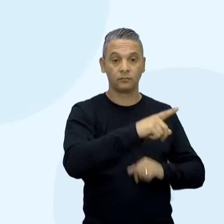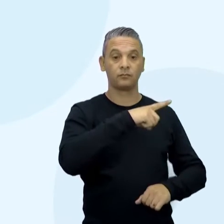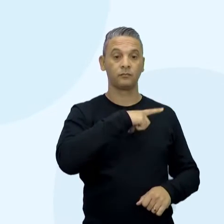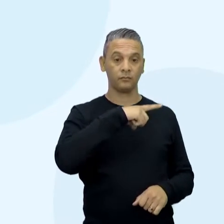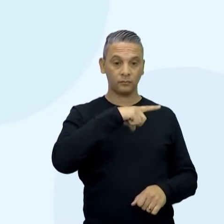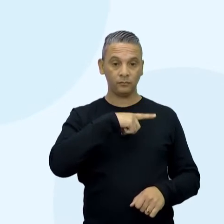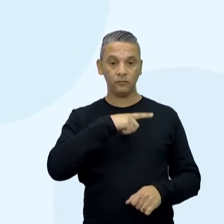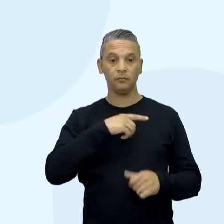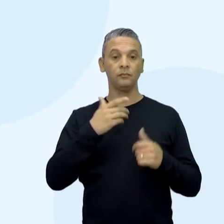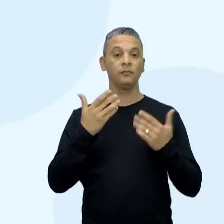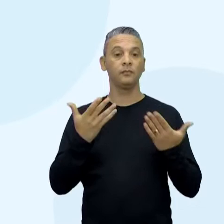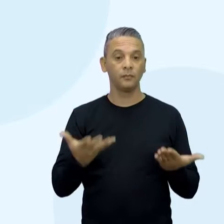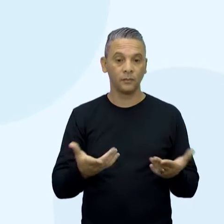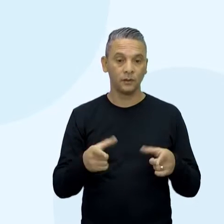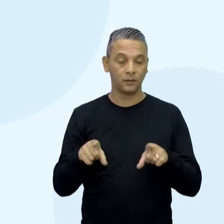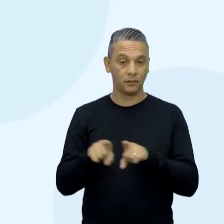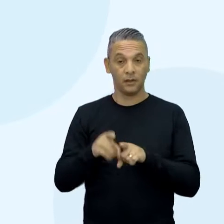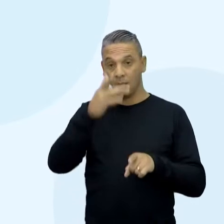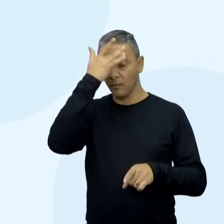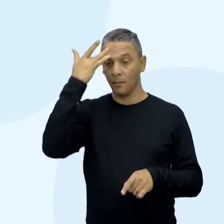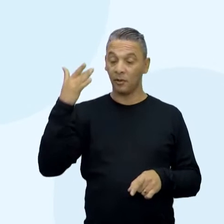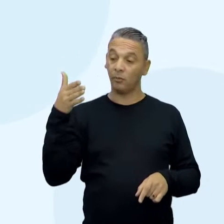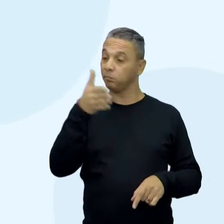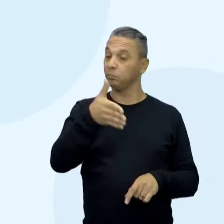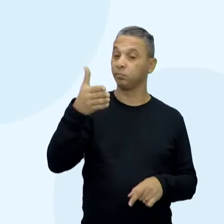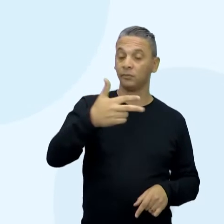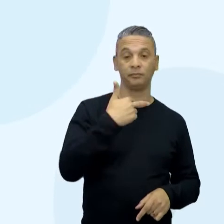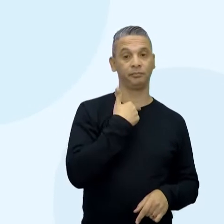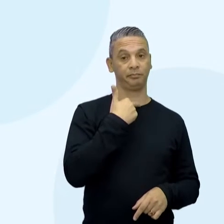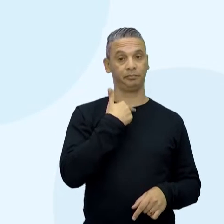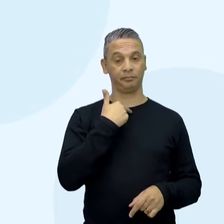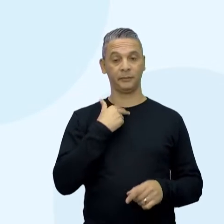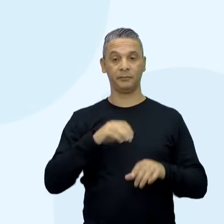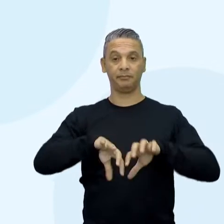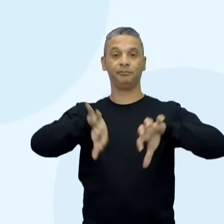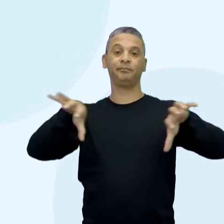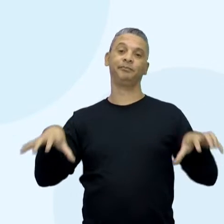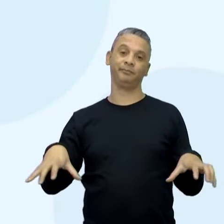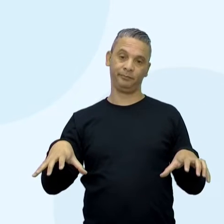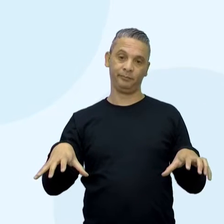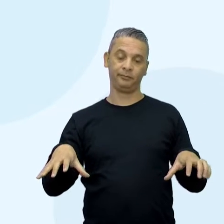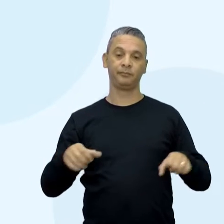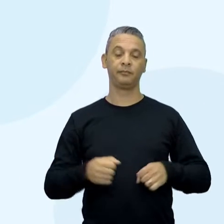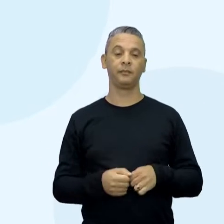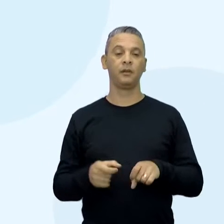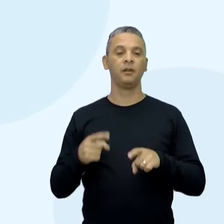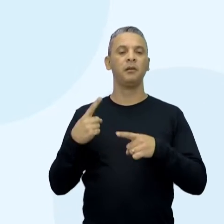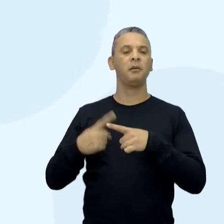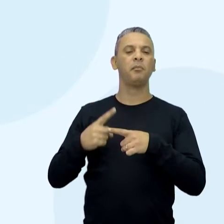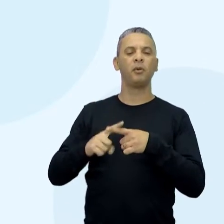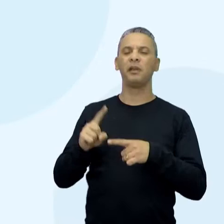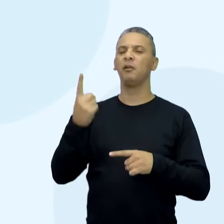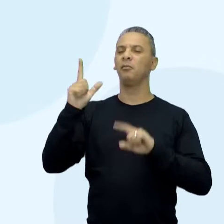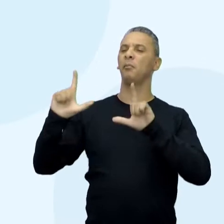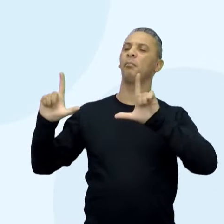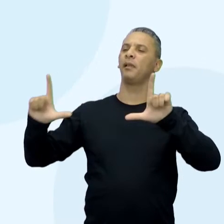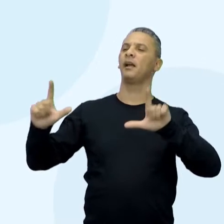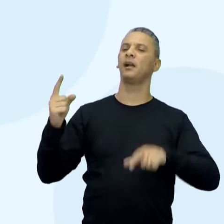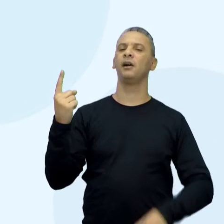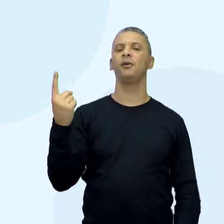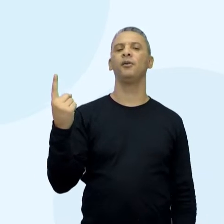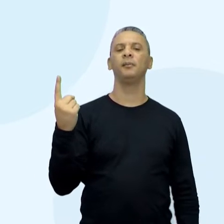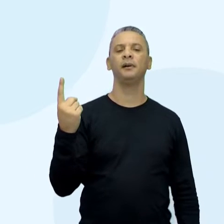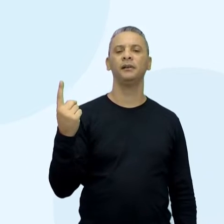da escravidão, os negros não poderiam frequentar a igreja dos brancos, tá? E por que só tem uma plaquinha, professor?